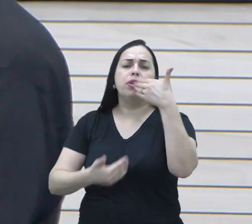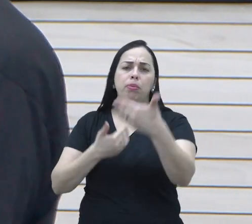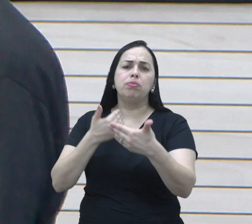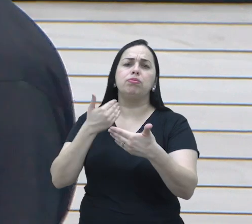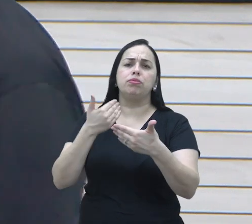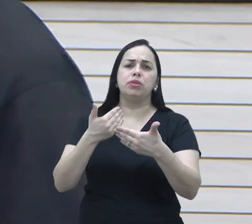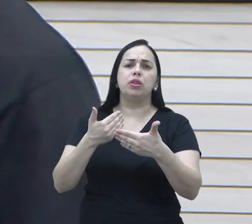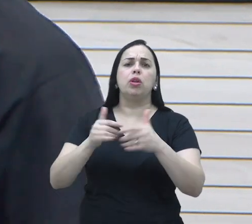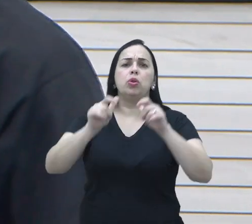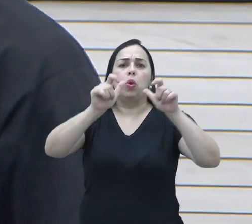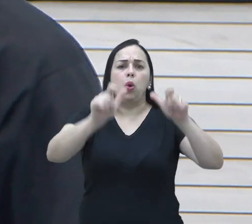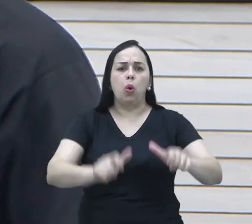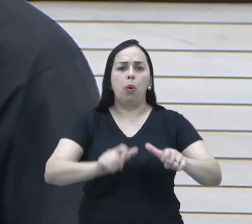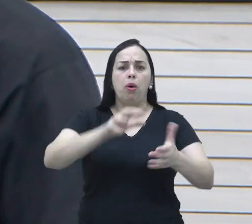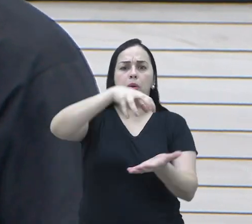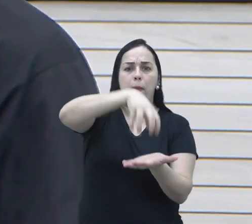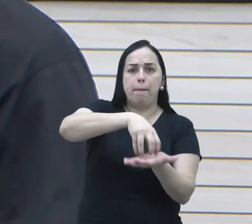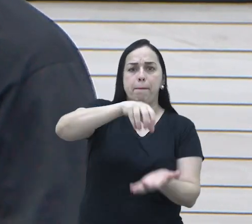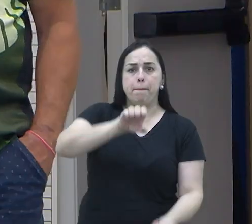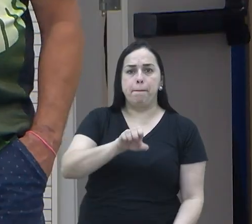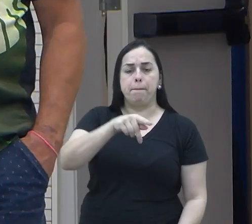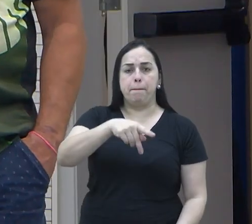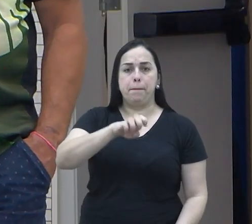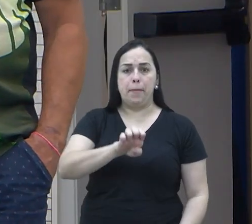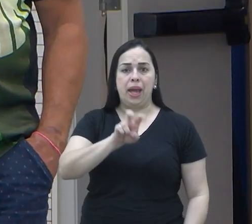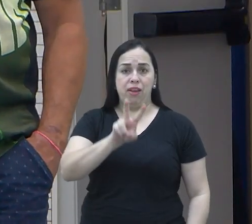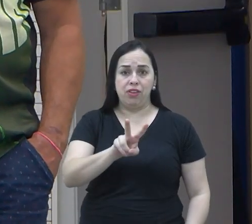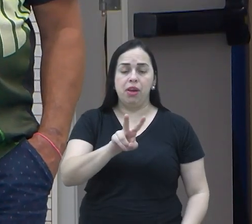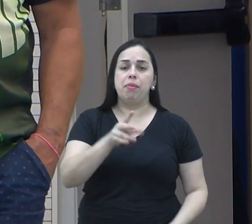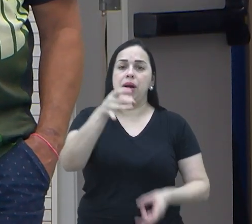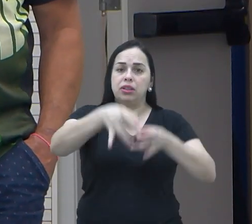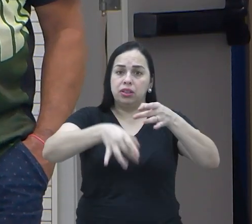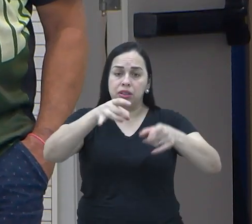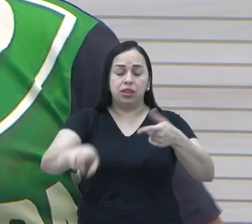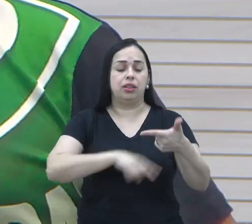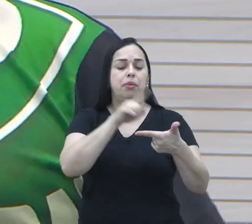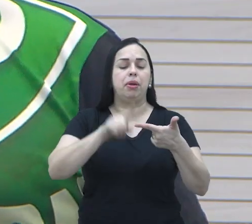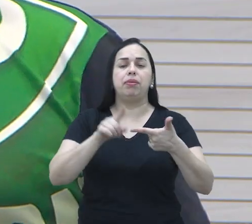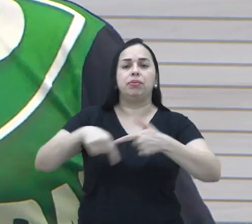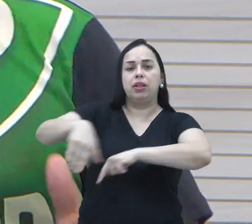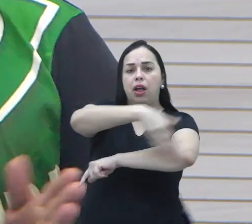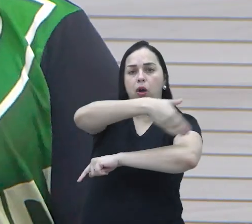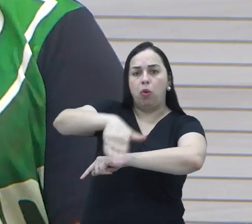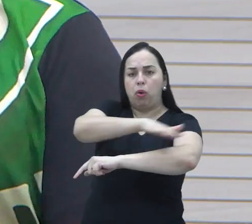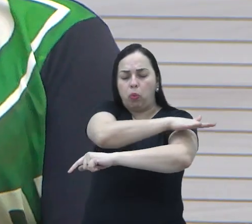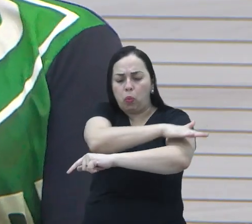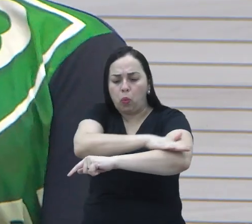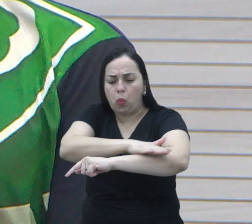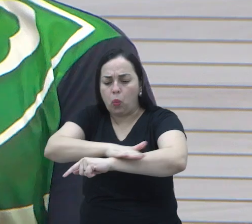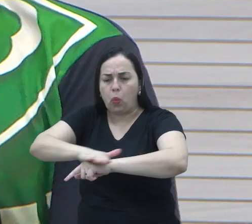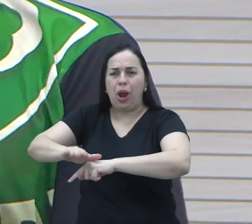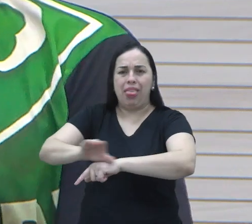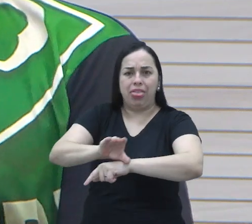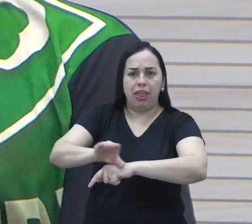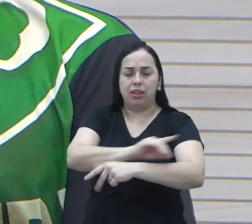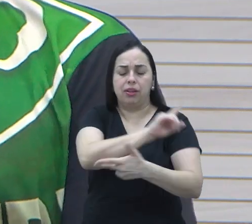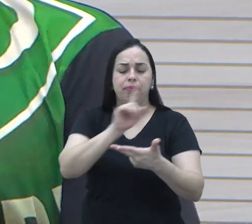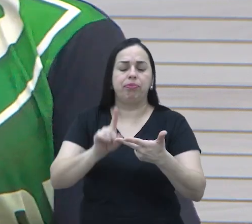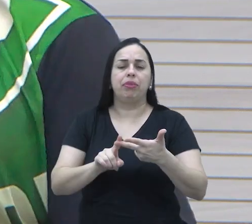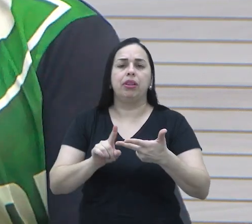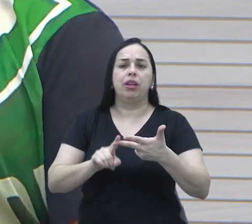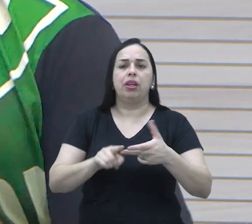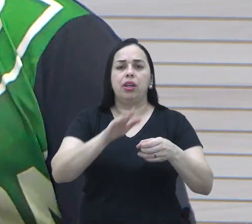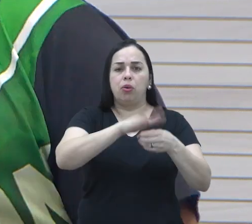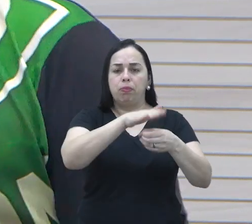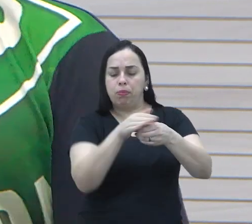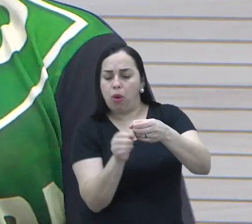da instalação de um PEV no Boquirinha, pavimentação de estradas, além da implantação de rede de esgoto em locais